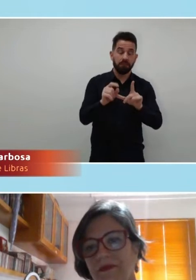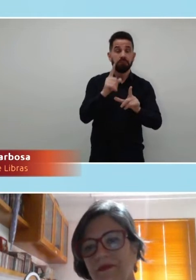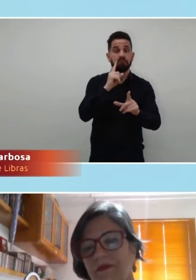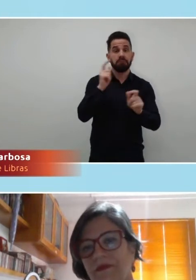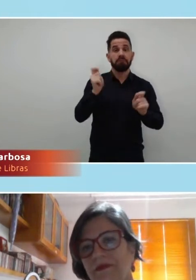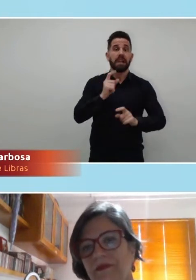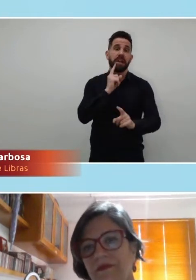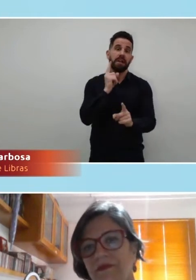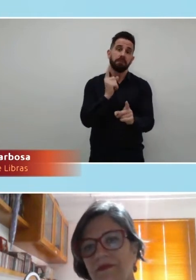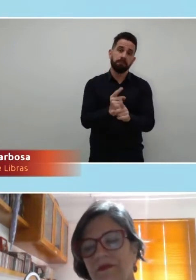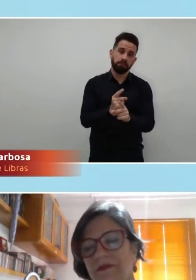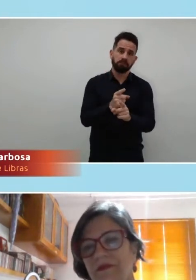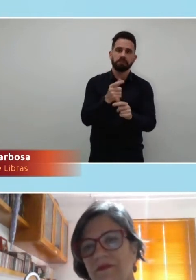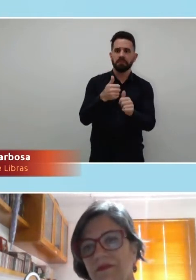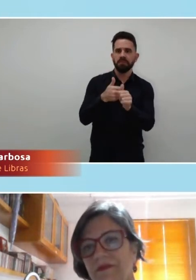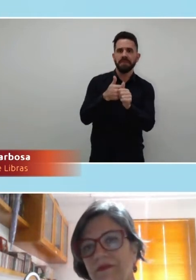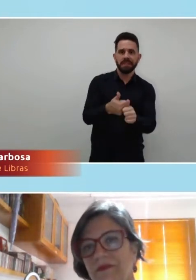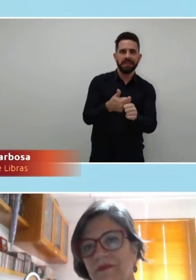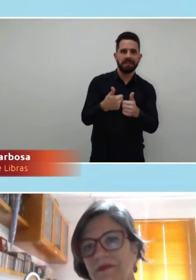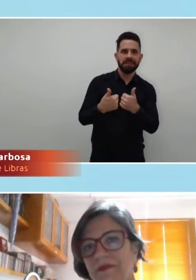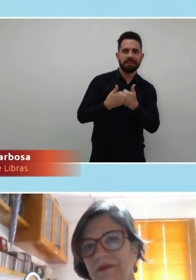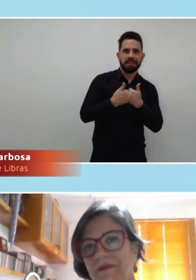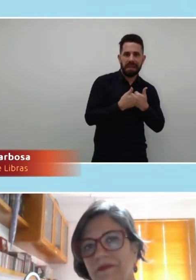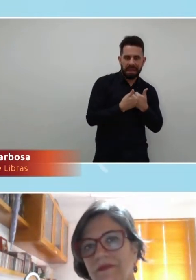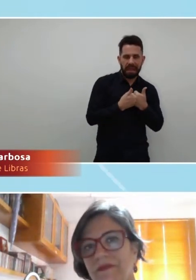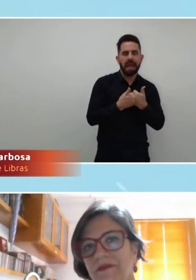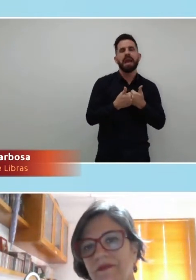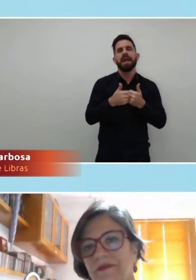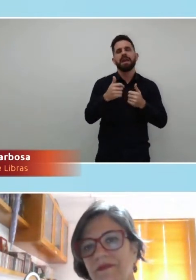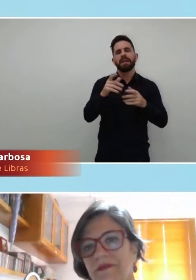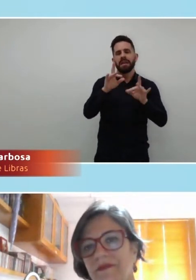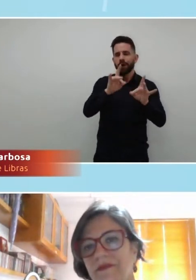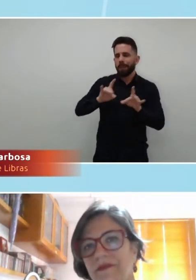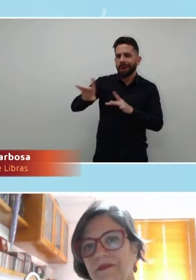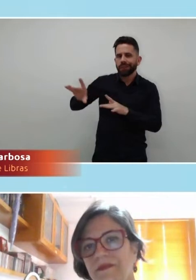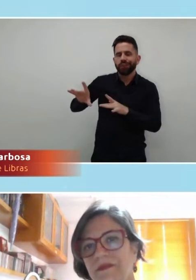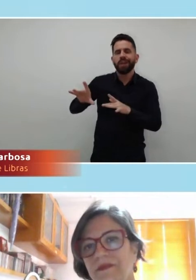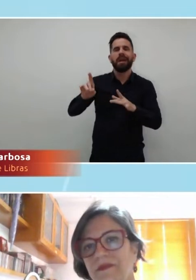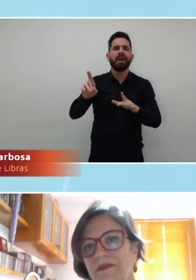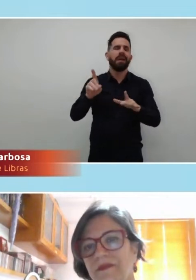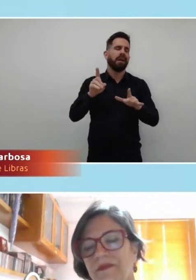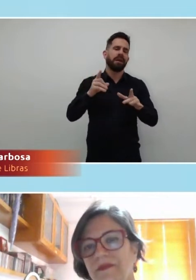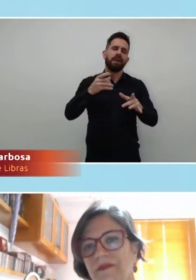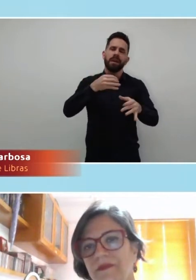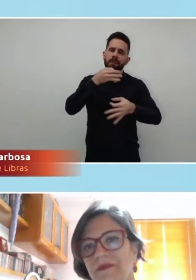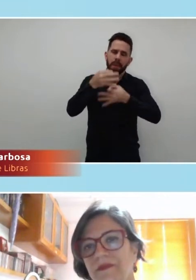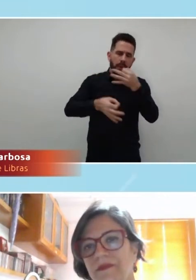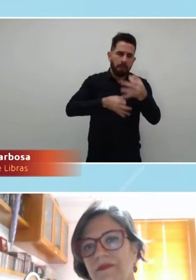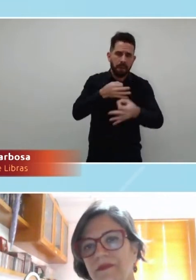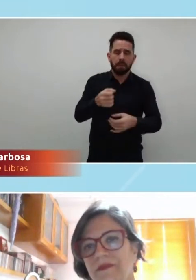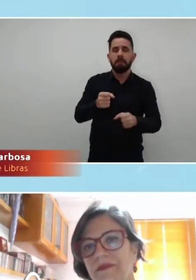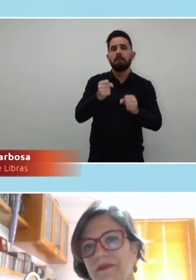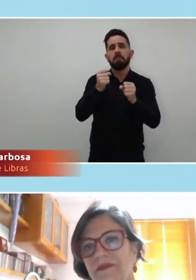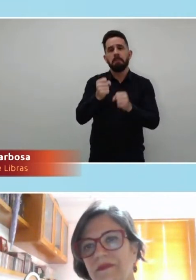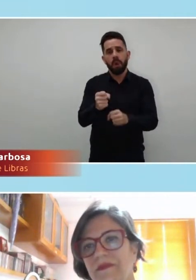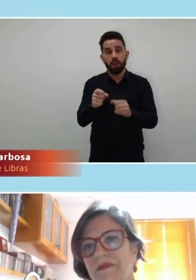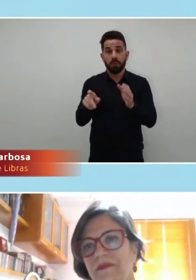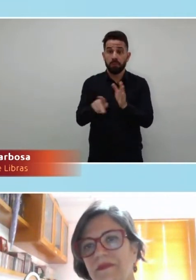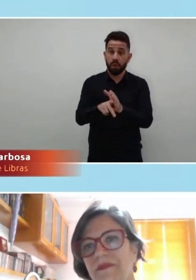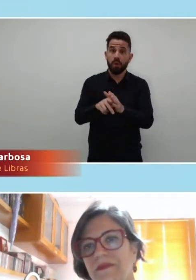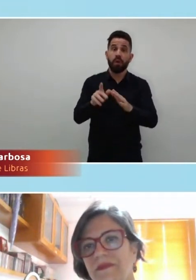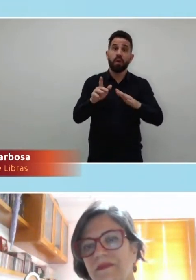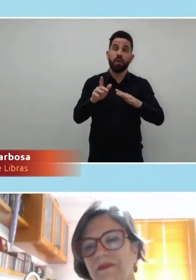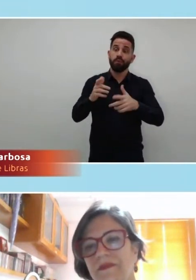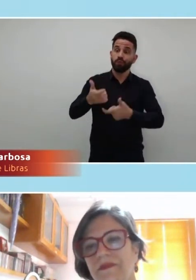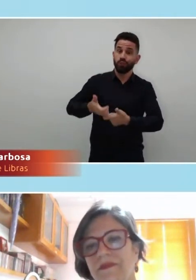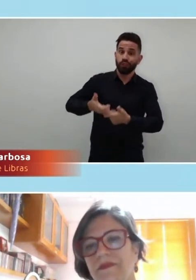seguir, compartilhar o nosso conteúdo, comentar. Se quiser sugerir temas, é só enviar no chat dessas redes sociais. No chat, na verdade,